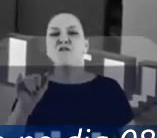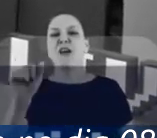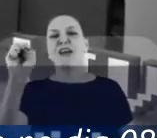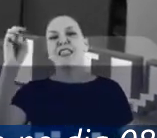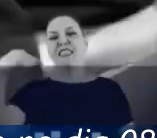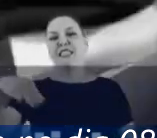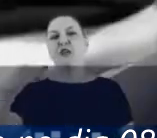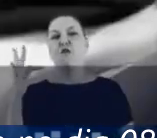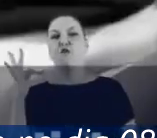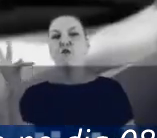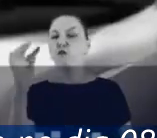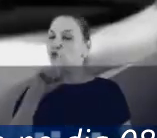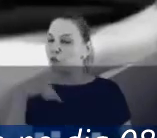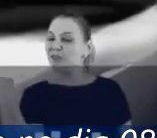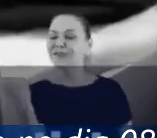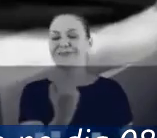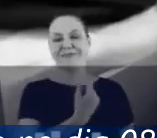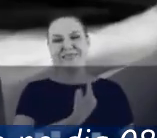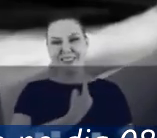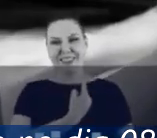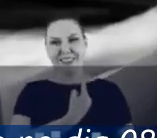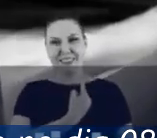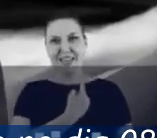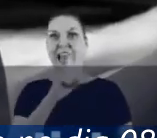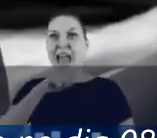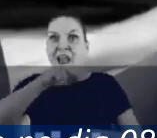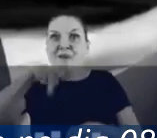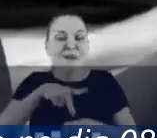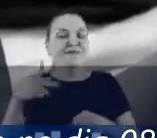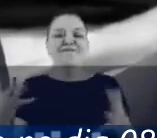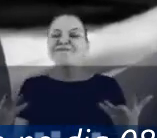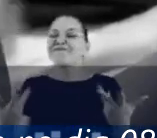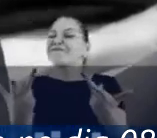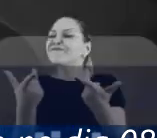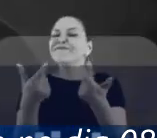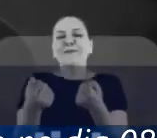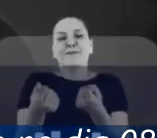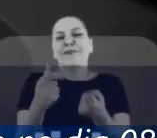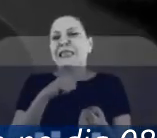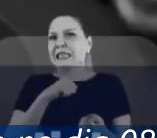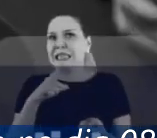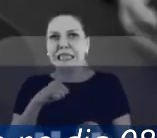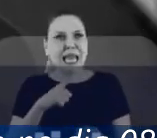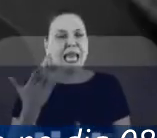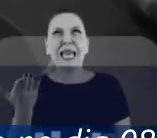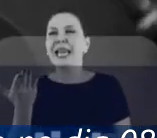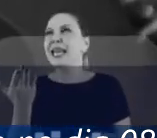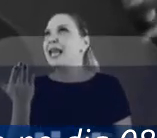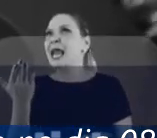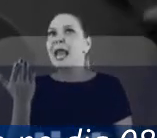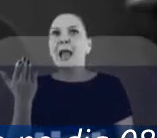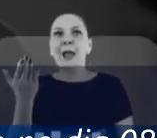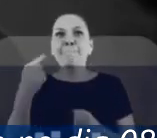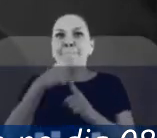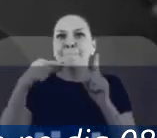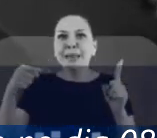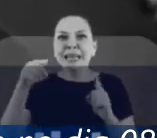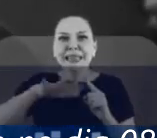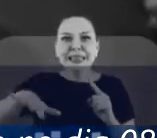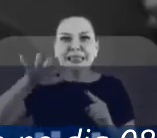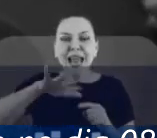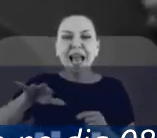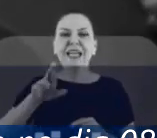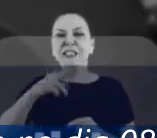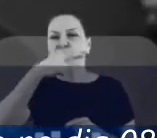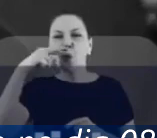com aquelas pessoas demonstrando mais do que na cara algo combinado ali até